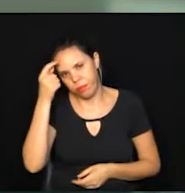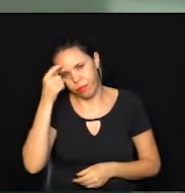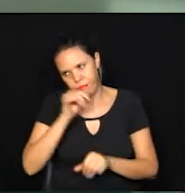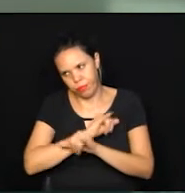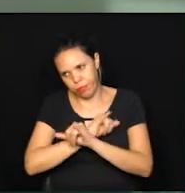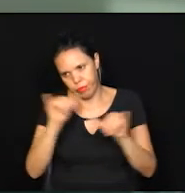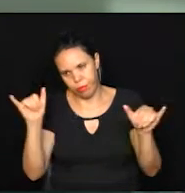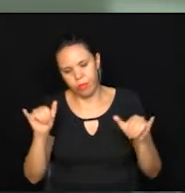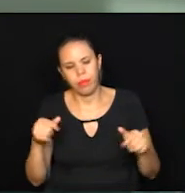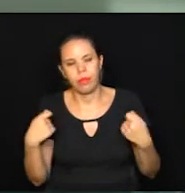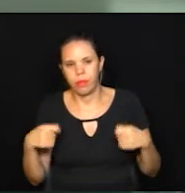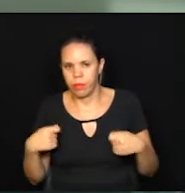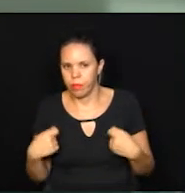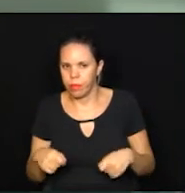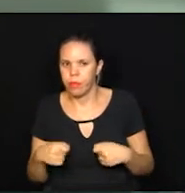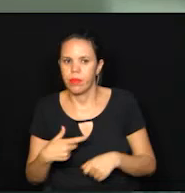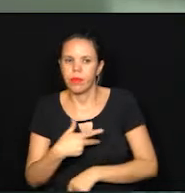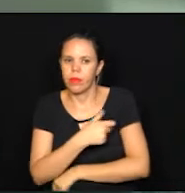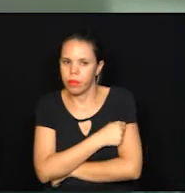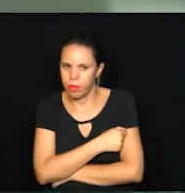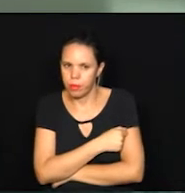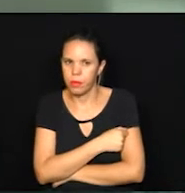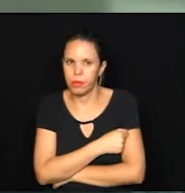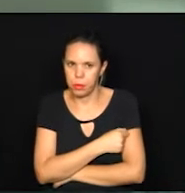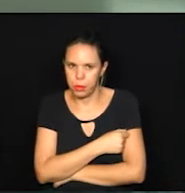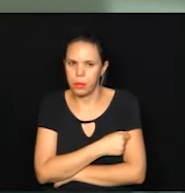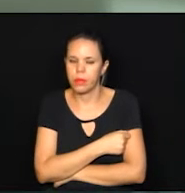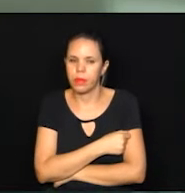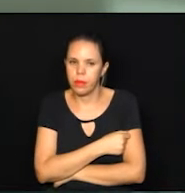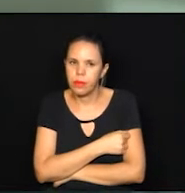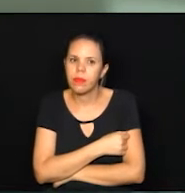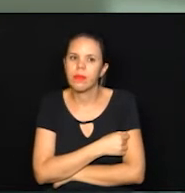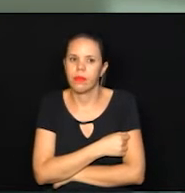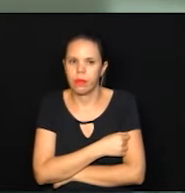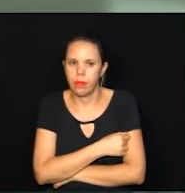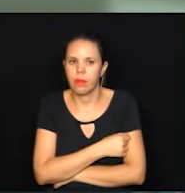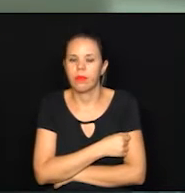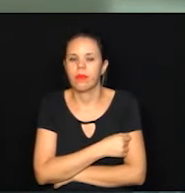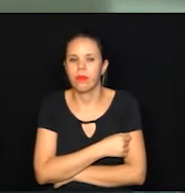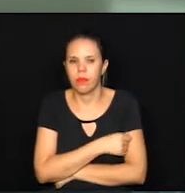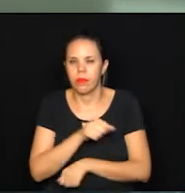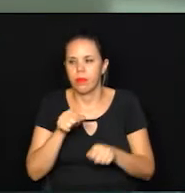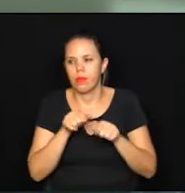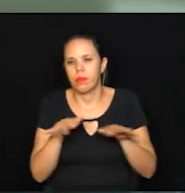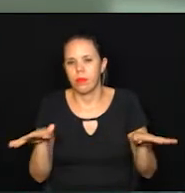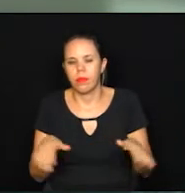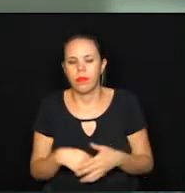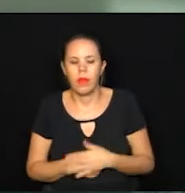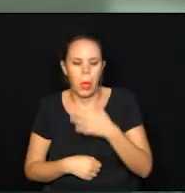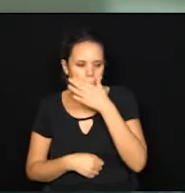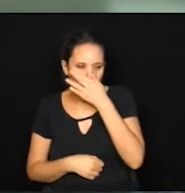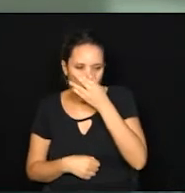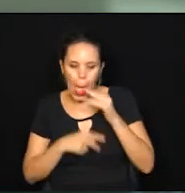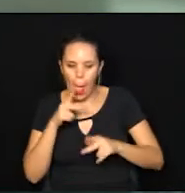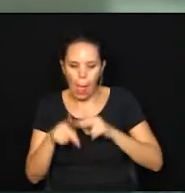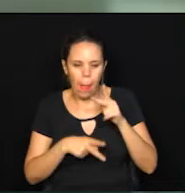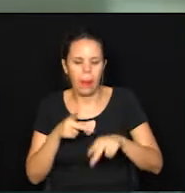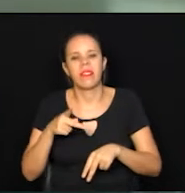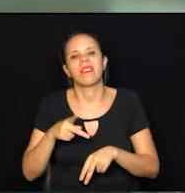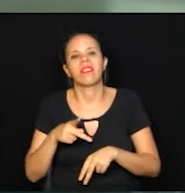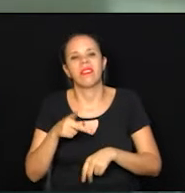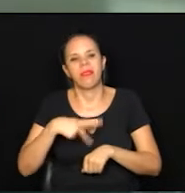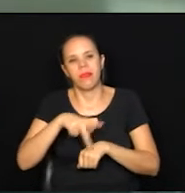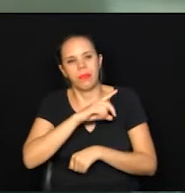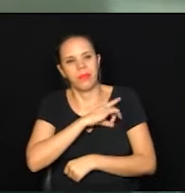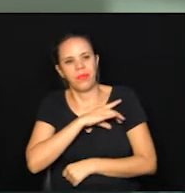conscientização da necessidade da vacina que foi disseminado na população chilena, e por